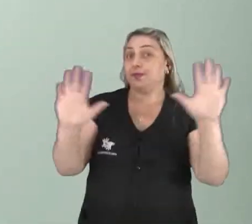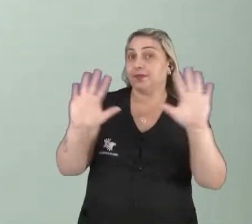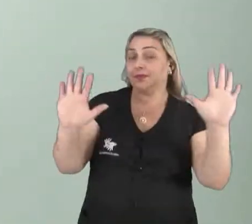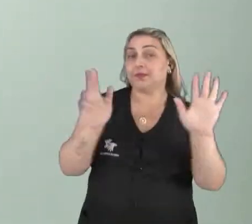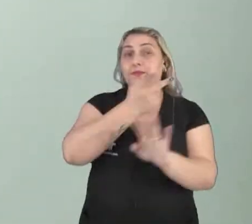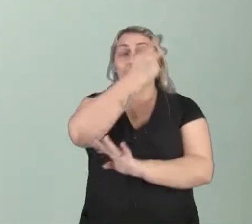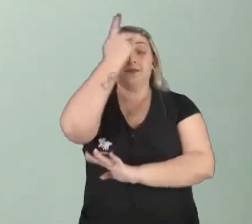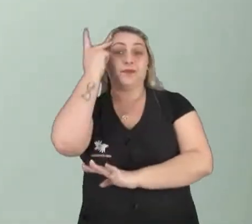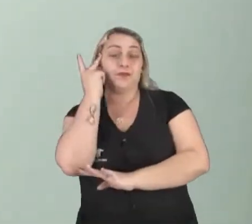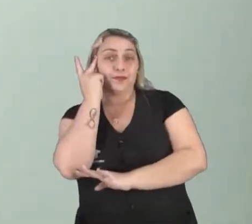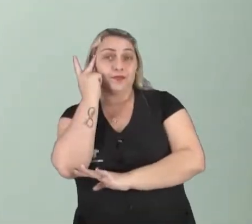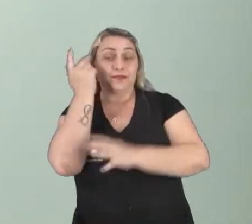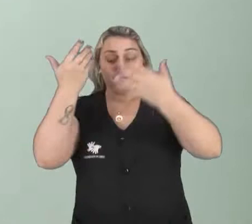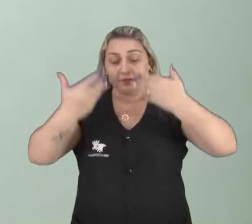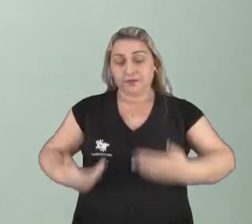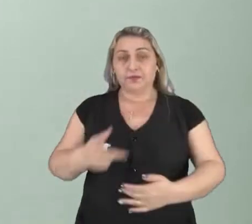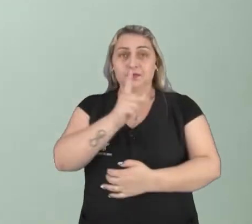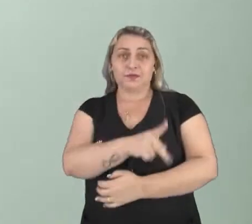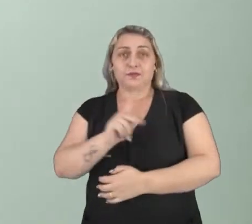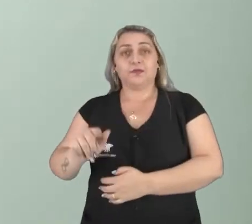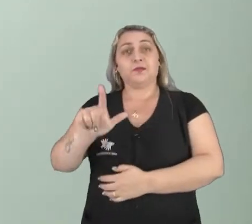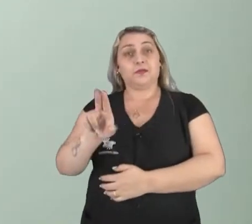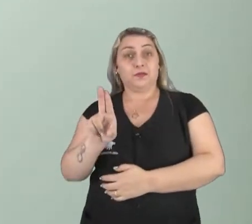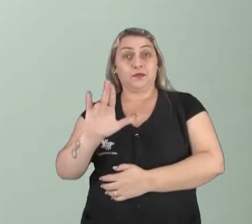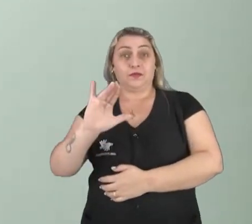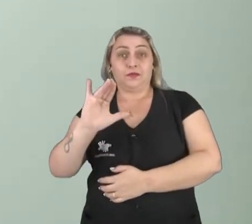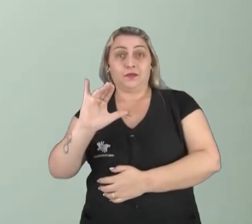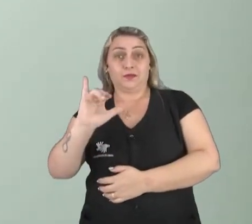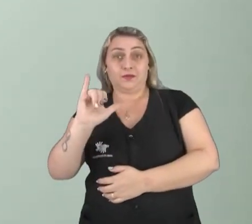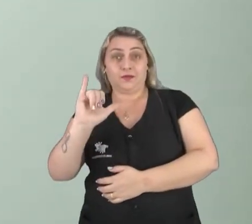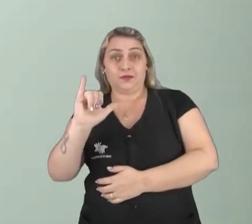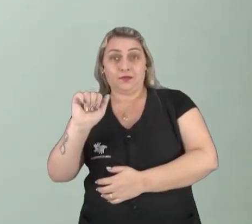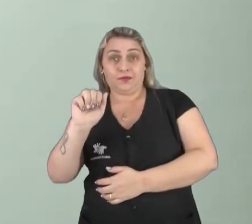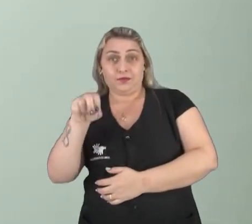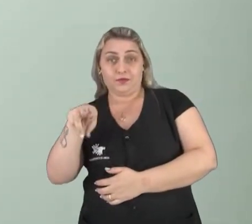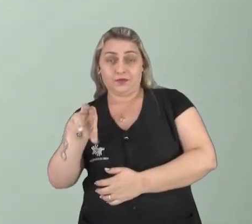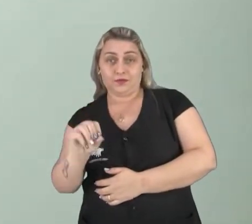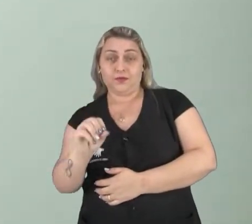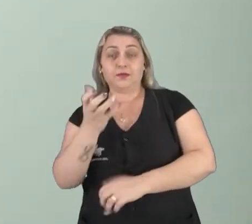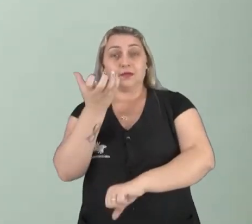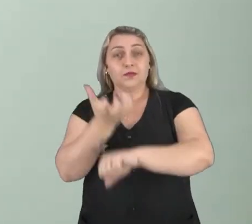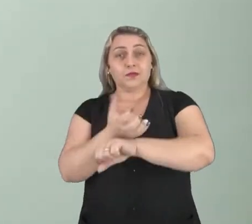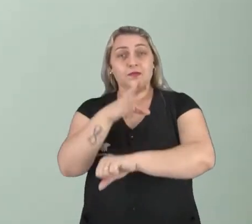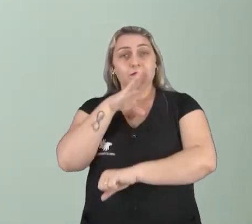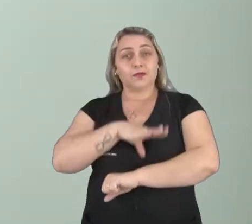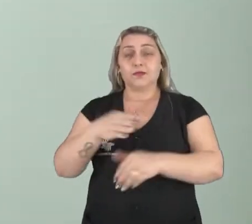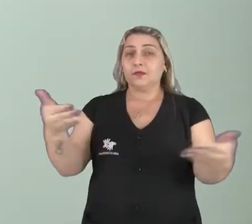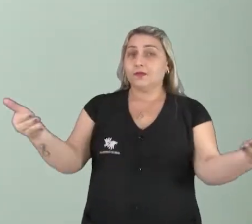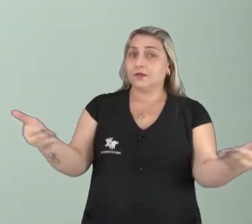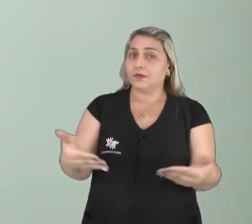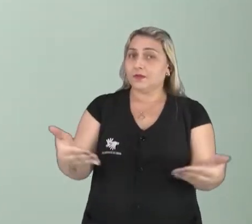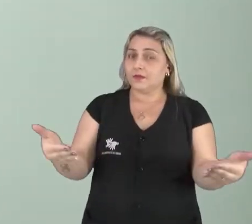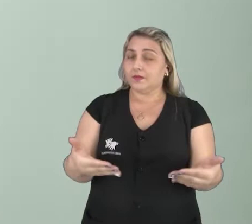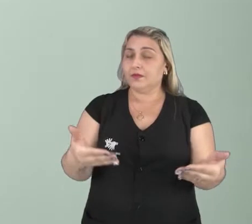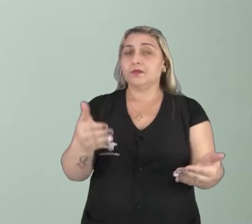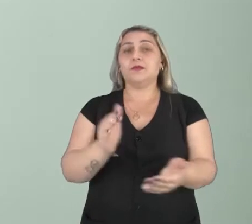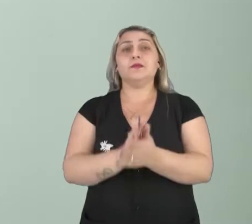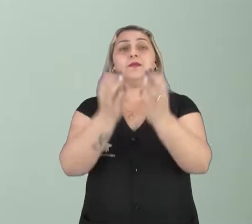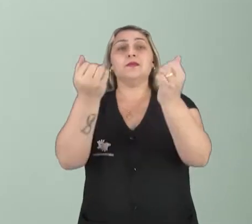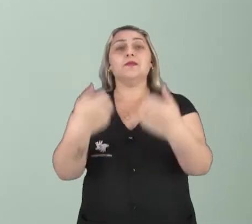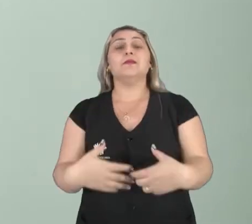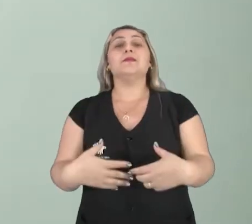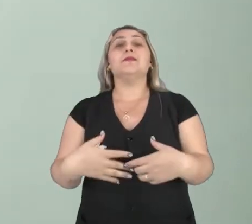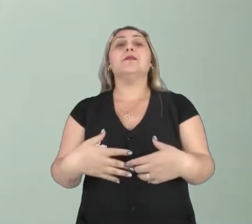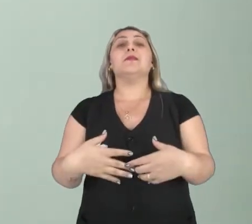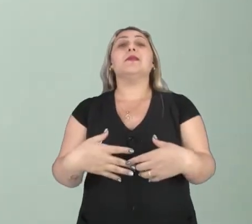Olá pessoal, eu sou o professor Luciano, de língua portuguesa, e hoje nós vamos falar sobre